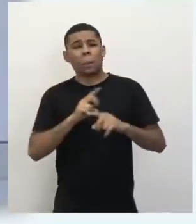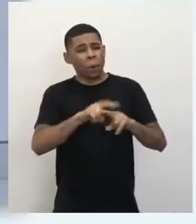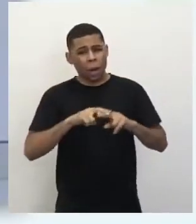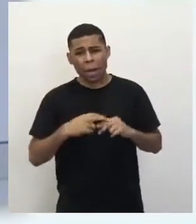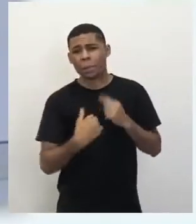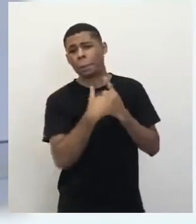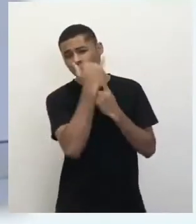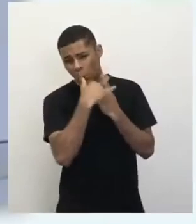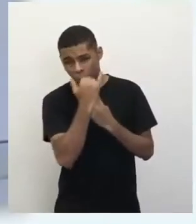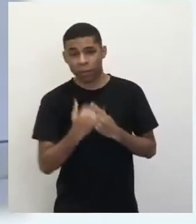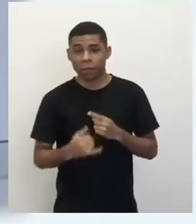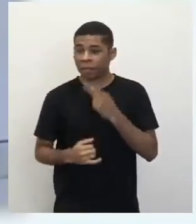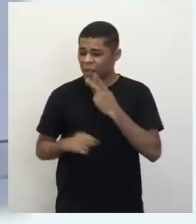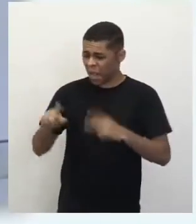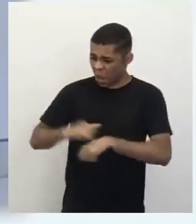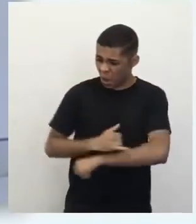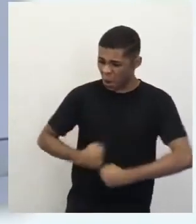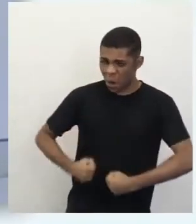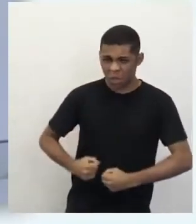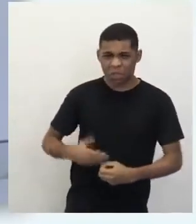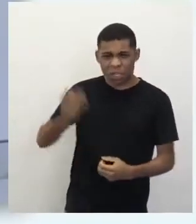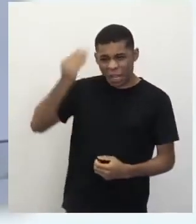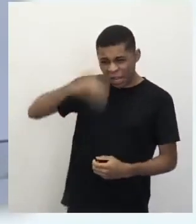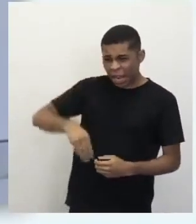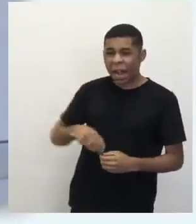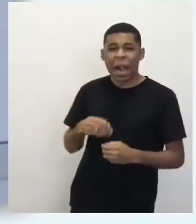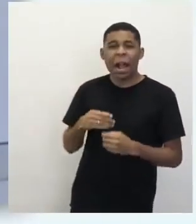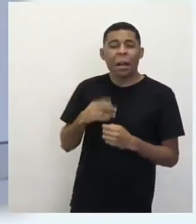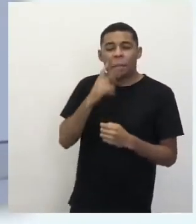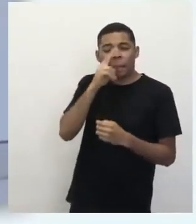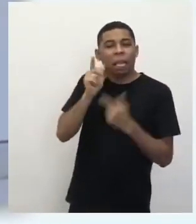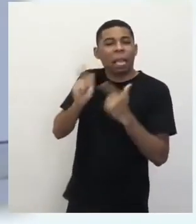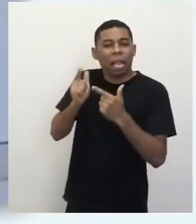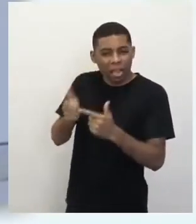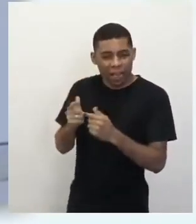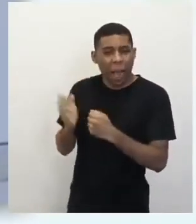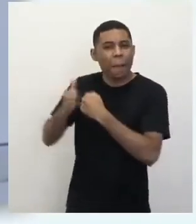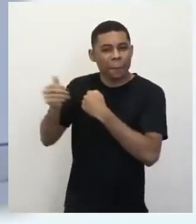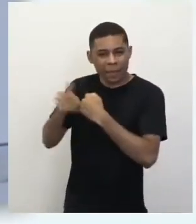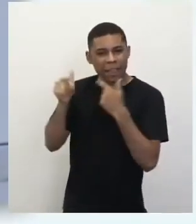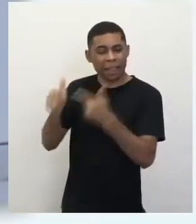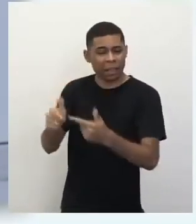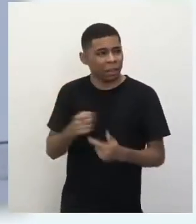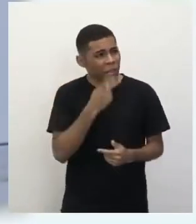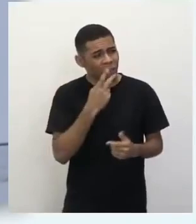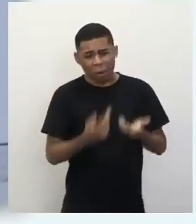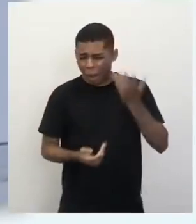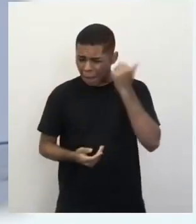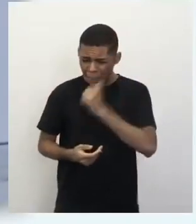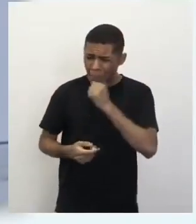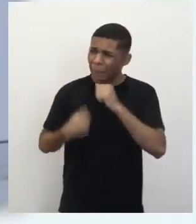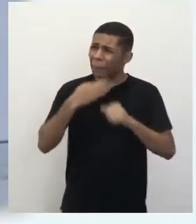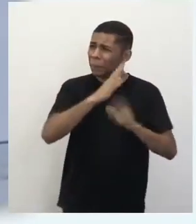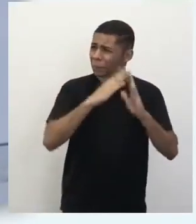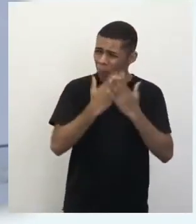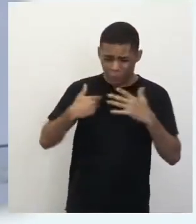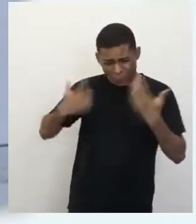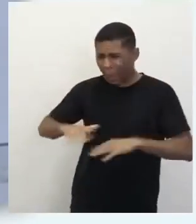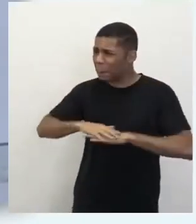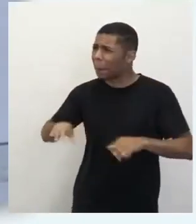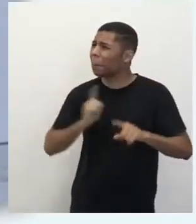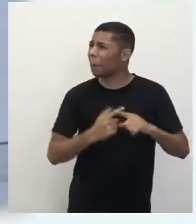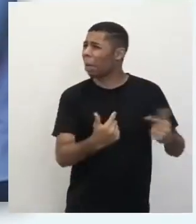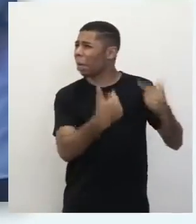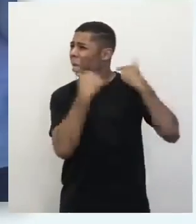ficavam chamando ele de gordinho, porque ele é gordinho, colocando apelido. Então ele chegou pra mim, mãe, eu não quero mais ir pra escola, porque estão me